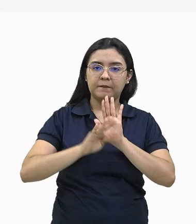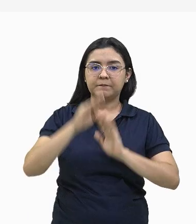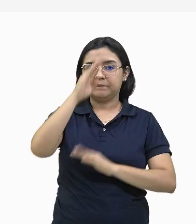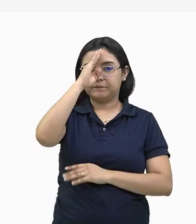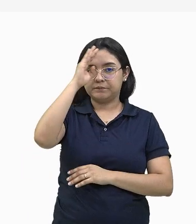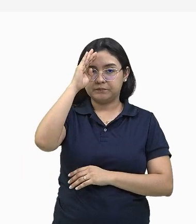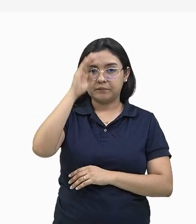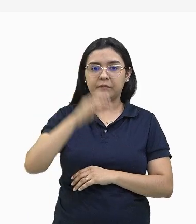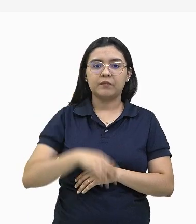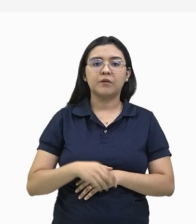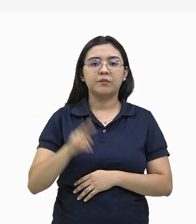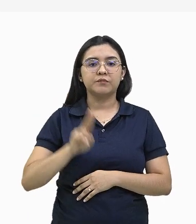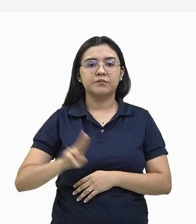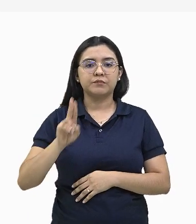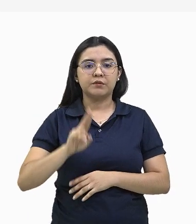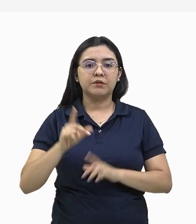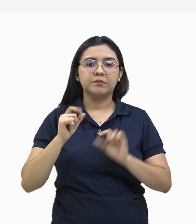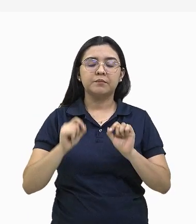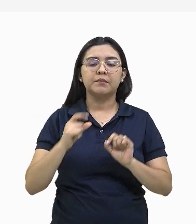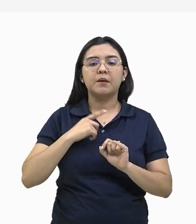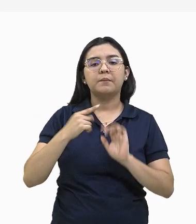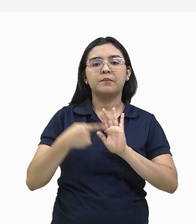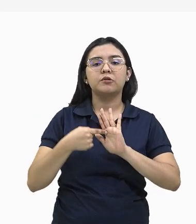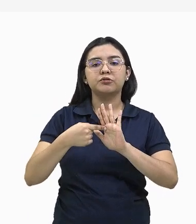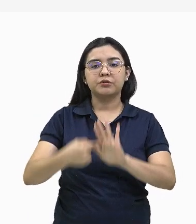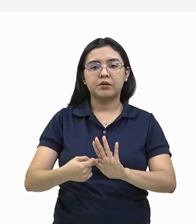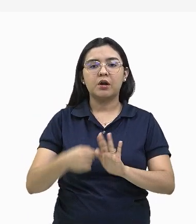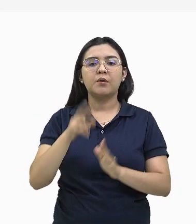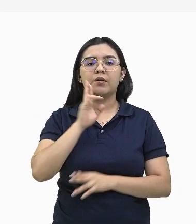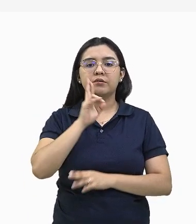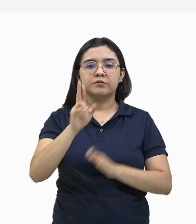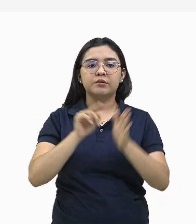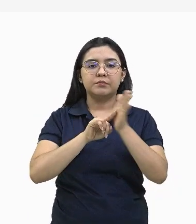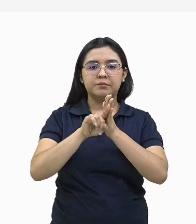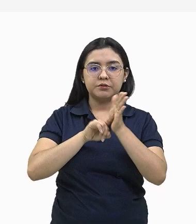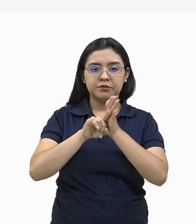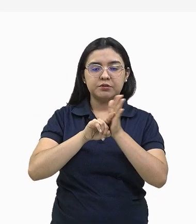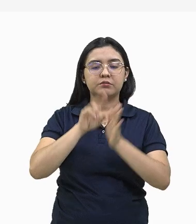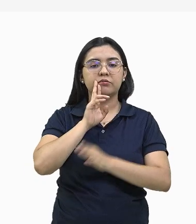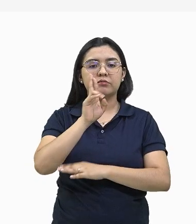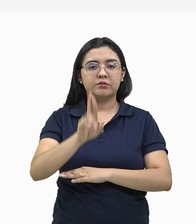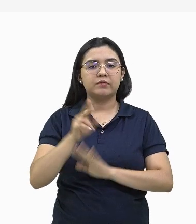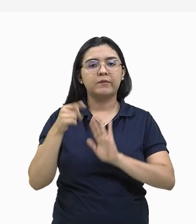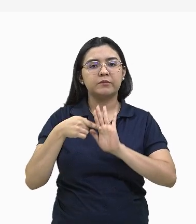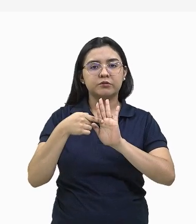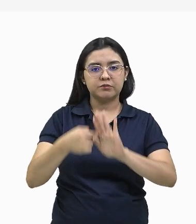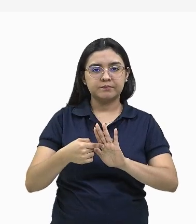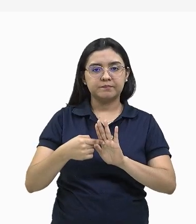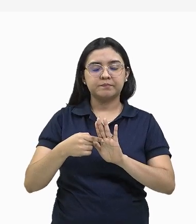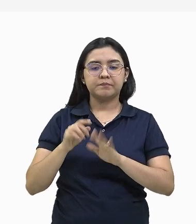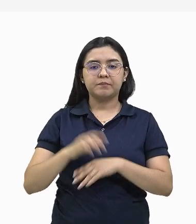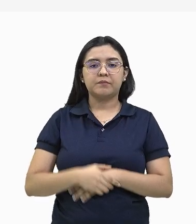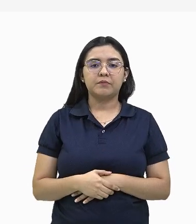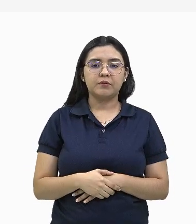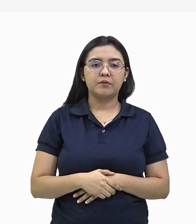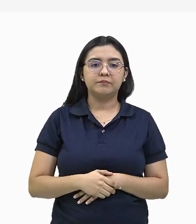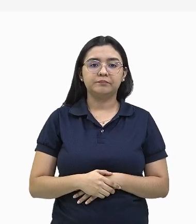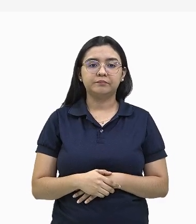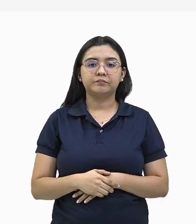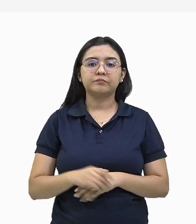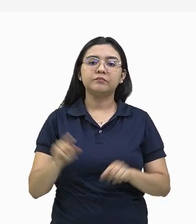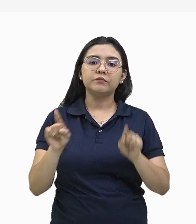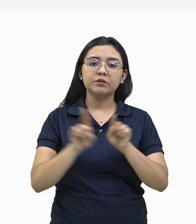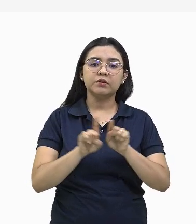acadêmico, usado para comunicar os resultados de uma pesquisa científica. Ele serve